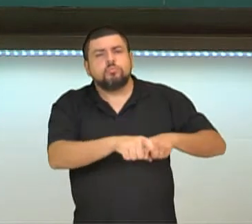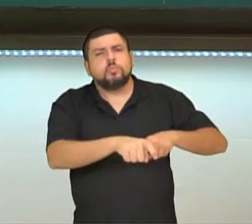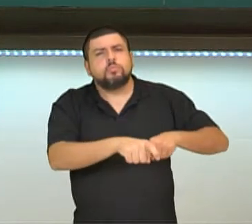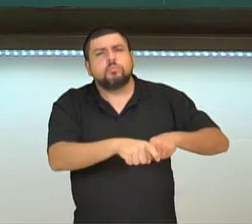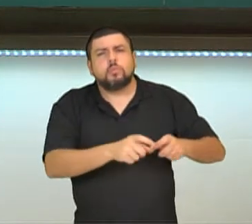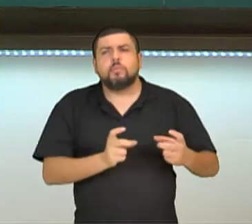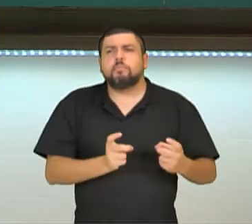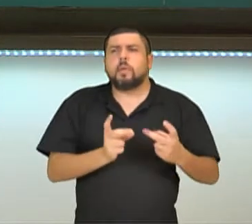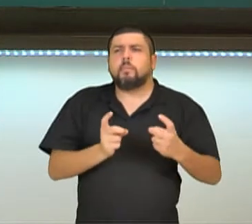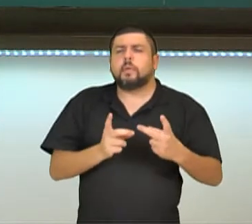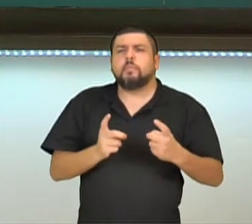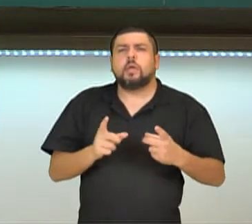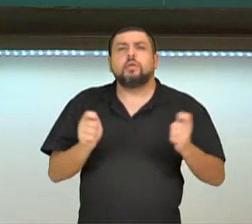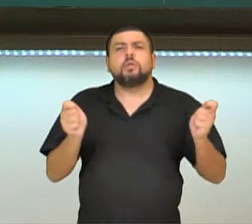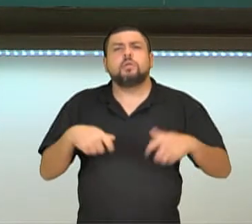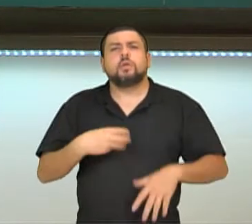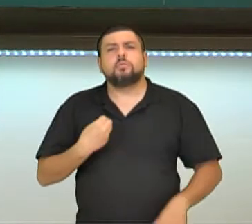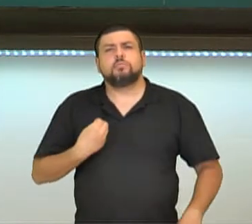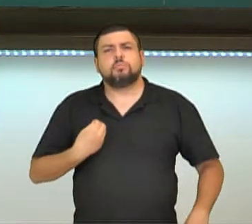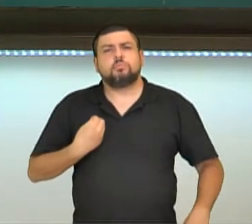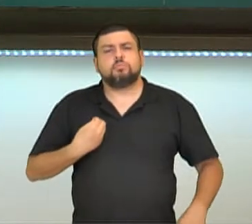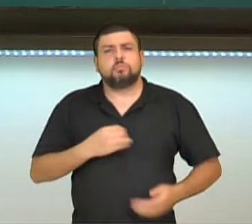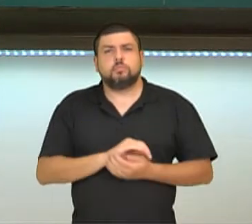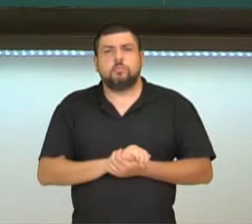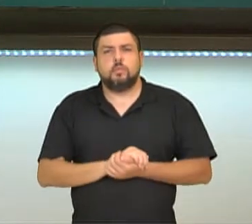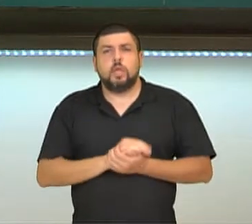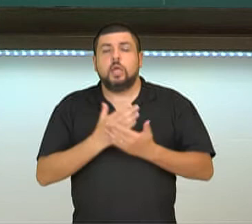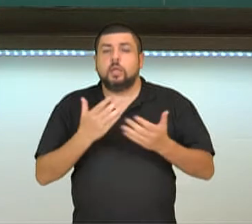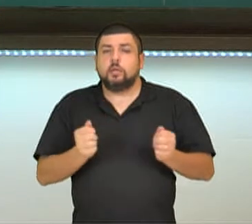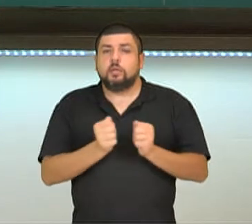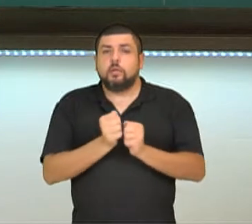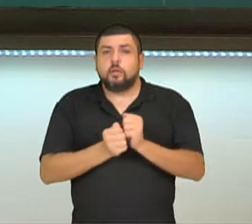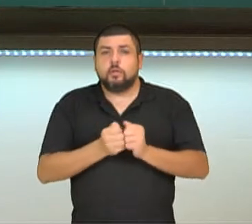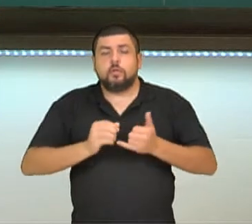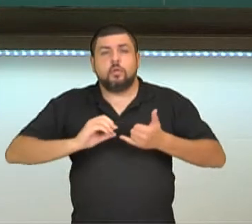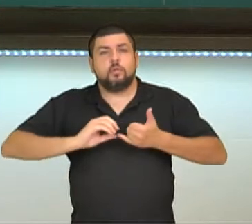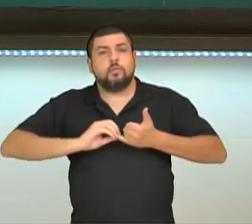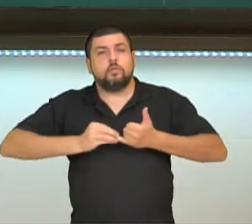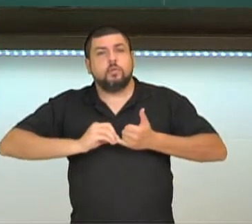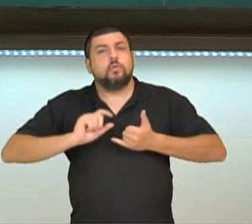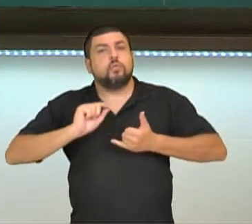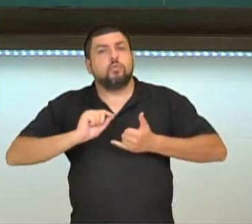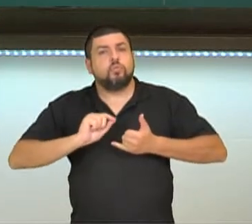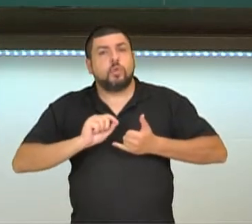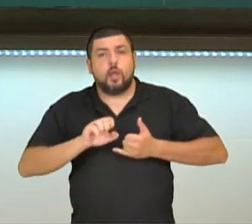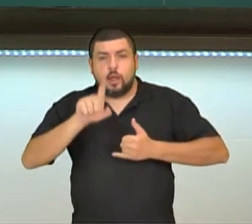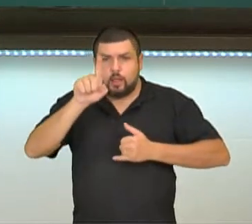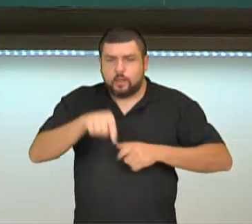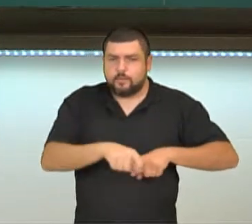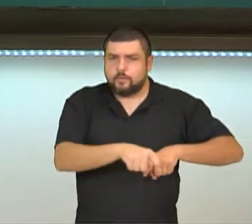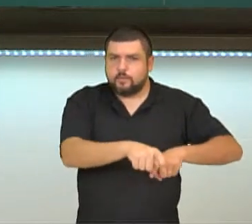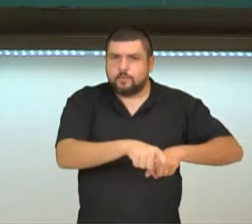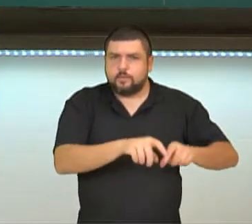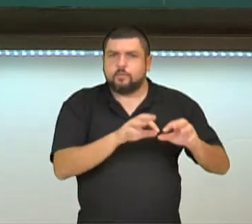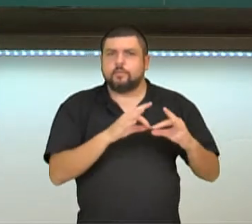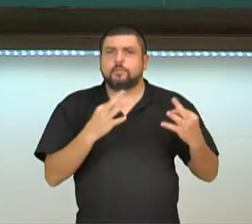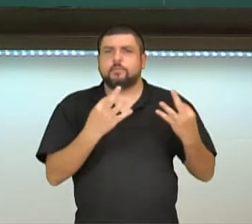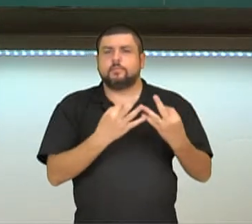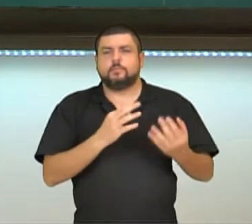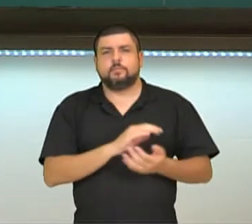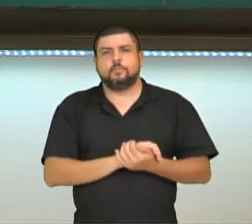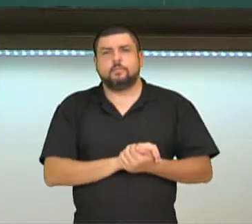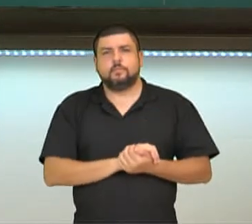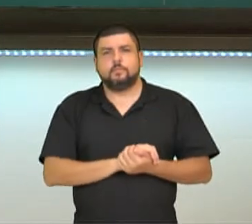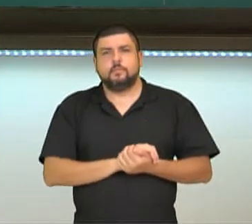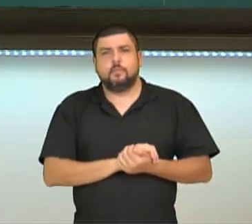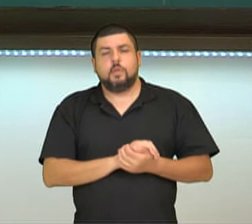Então, o arroz e o feijão, eles incentivam esse tipo de agricultura, que é a agricultura familiar. Ainda podem